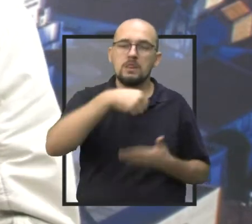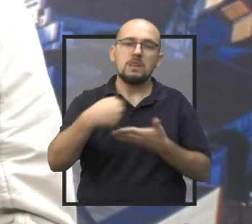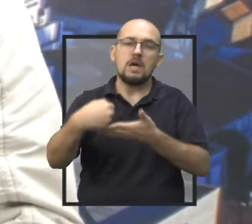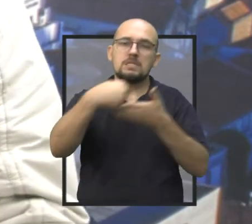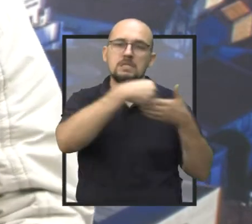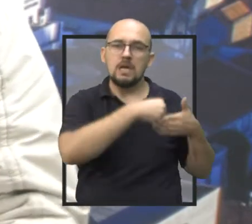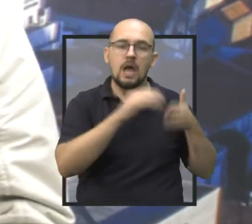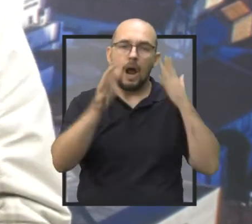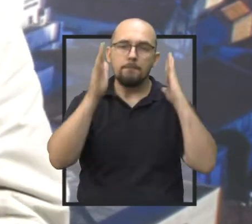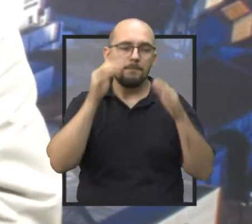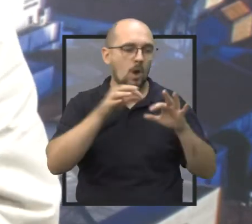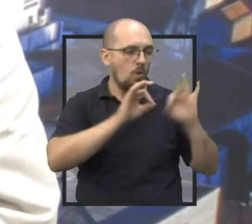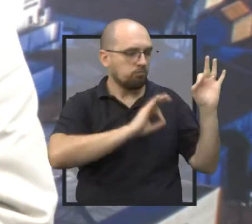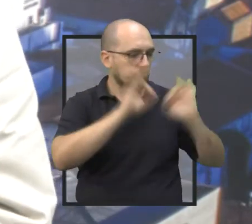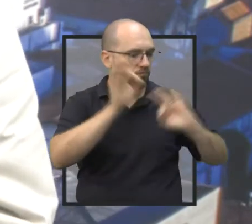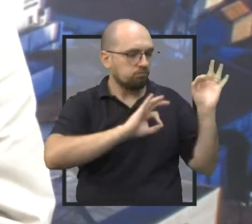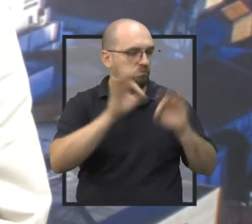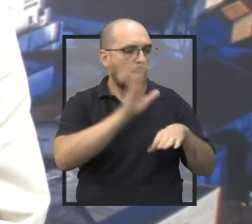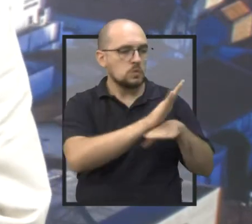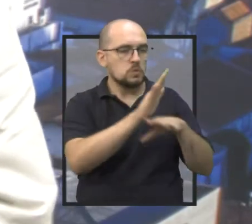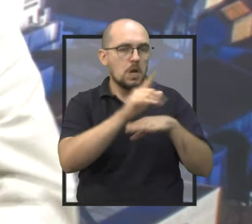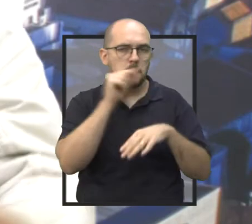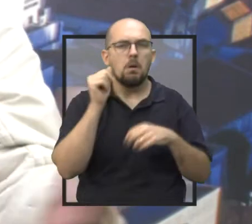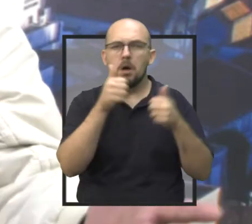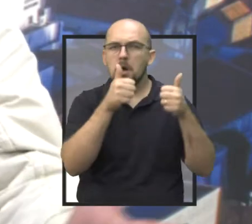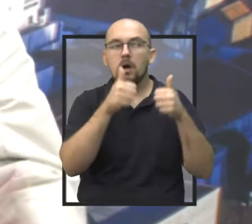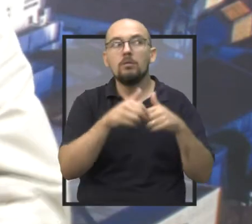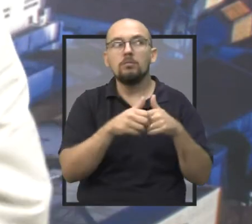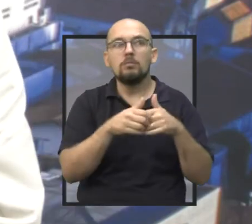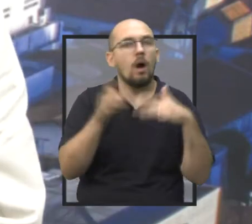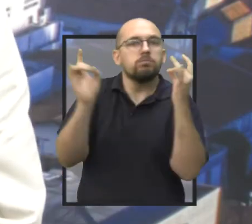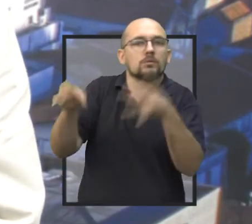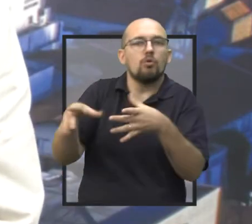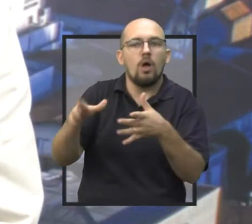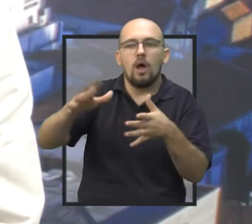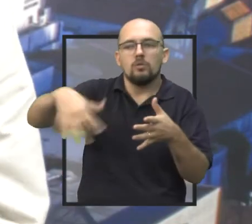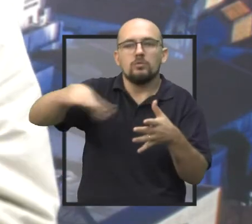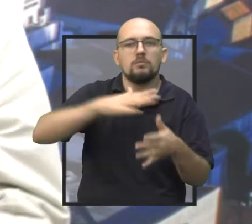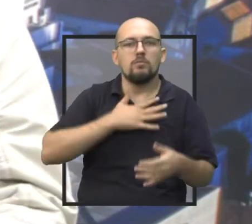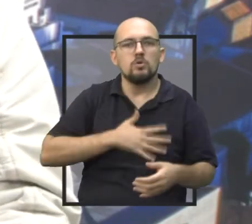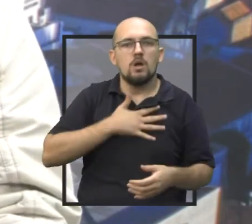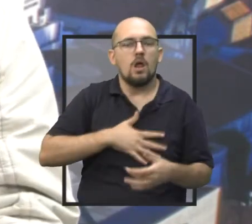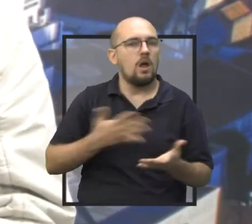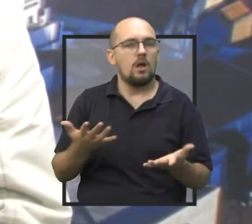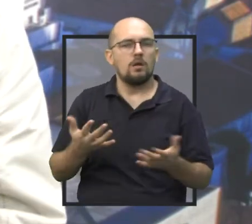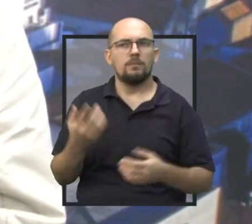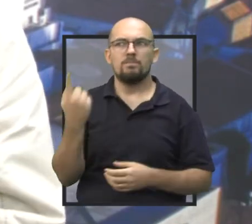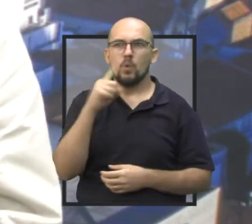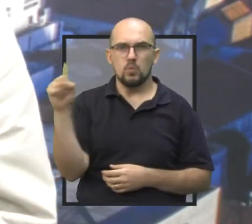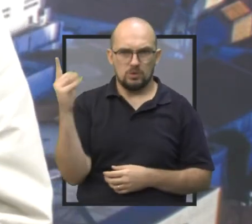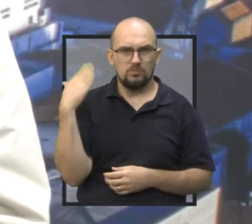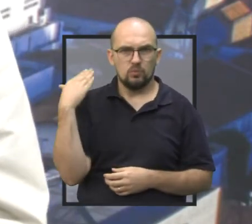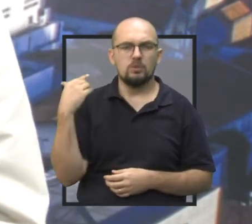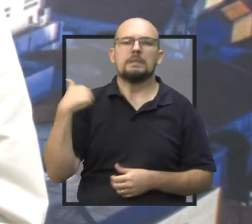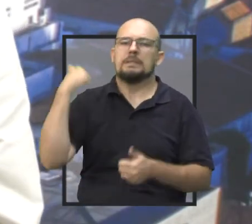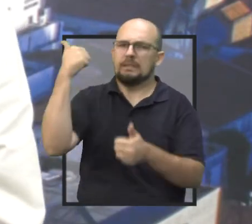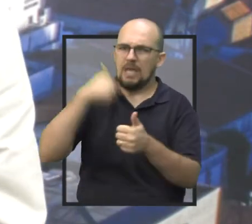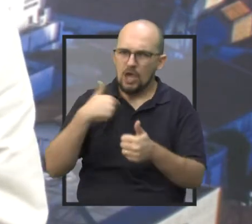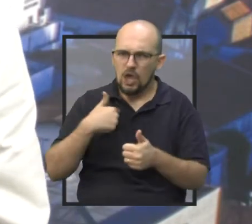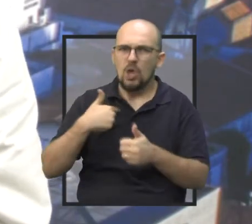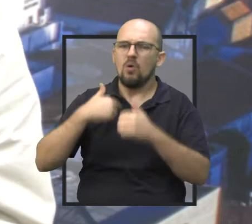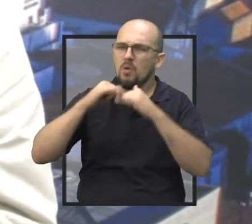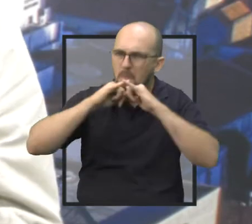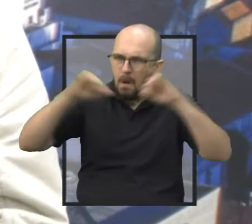para que ajudasse aqui no município, até aí nada contra, só que ele abandonou totalmente. A última tacada que deram lá, de tanto eu bater